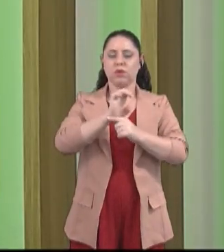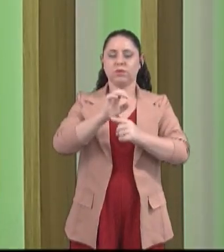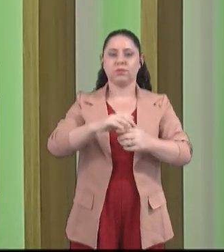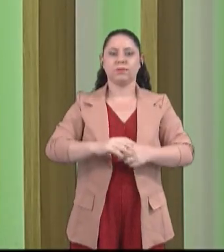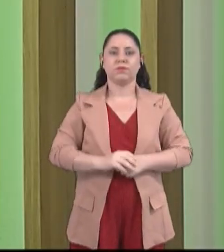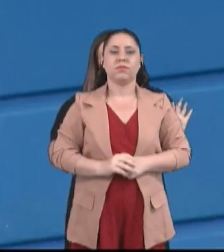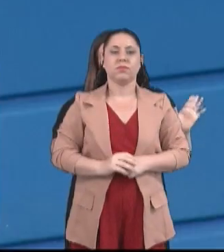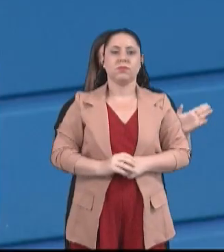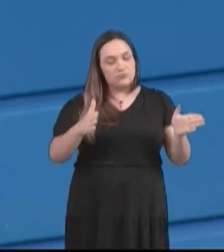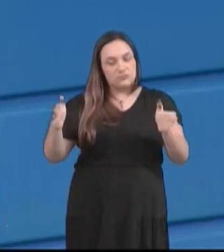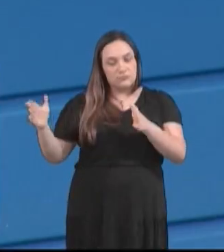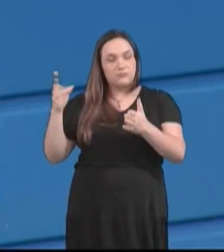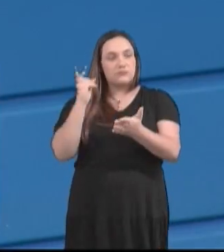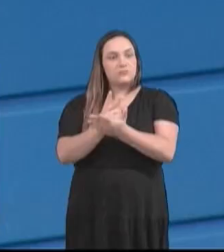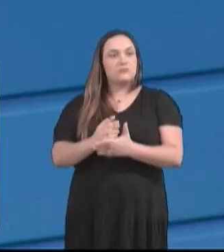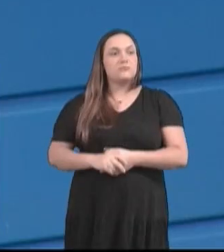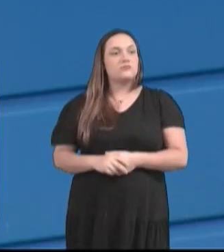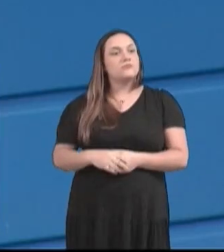Sul.